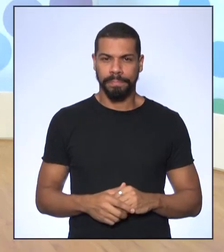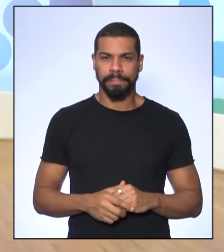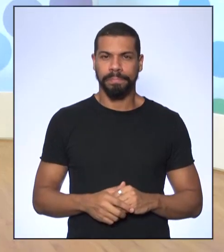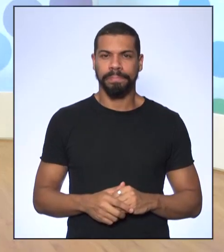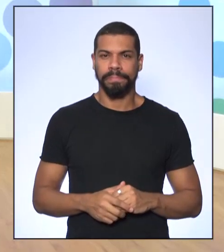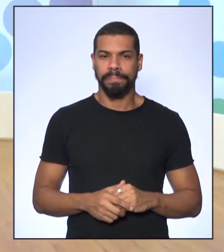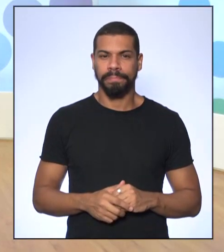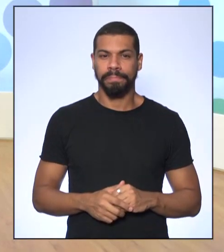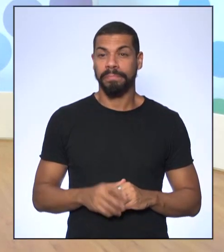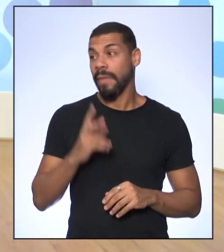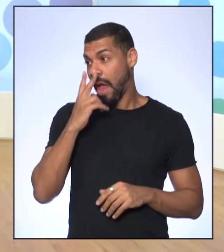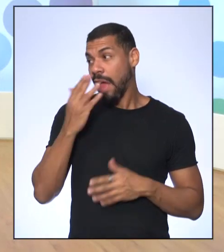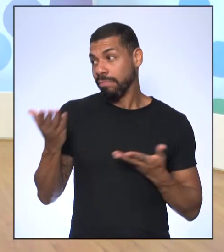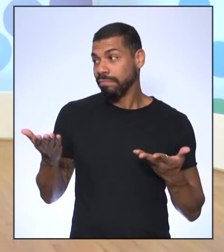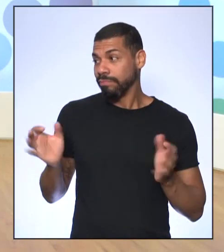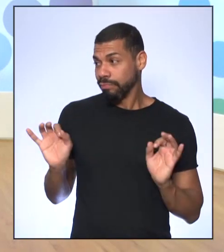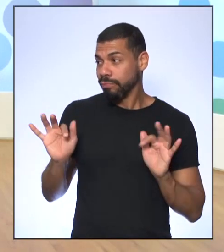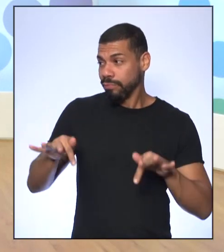Acho que é isso, né?